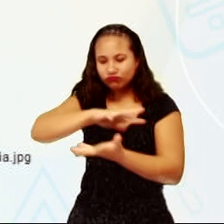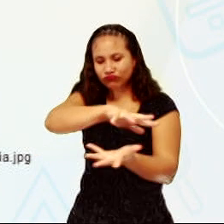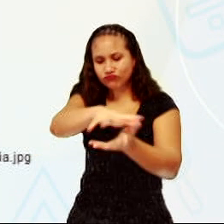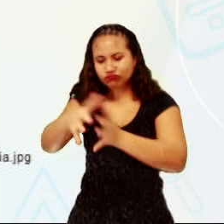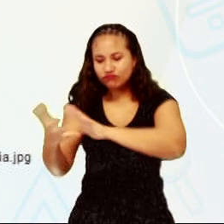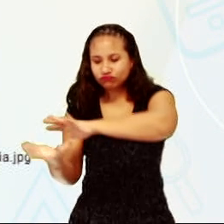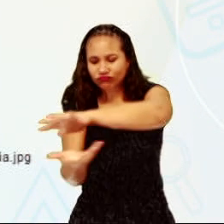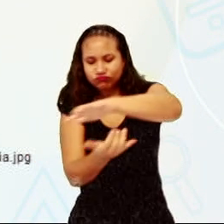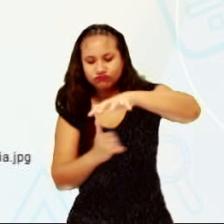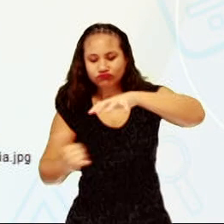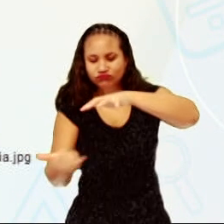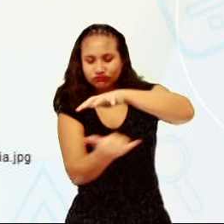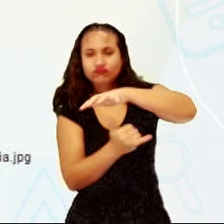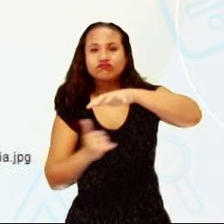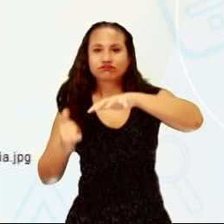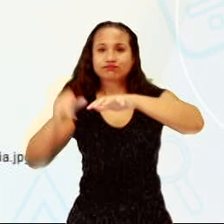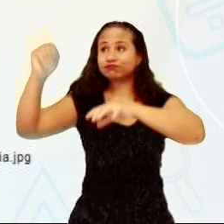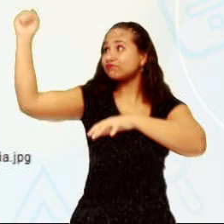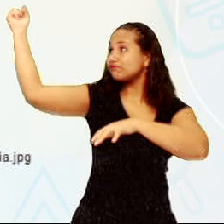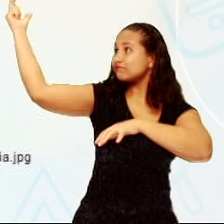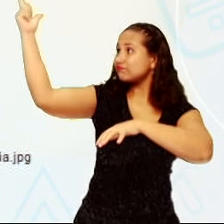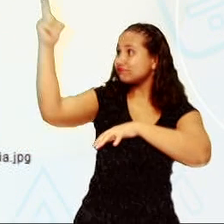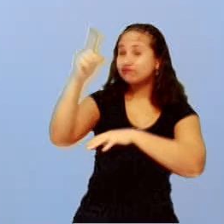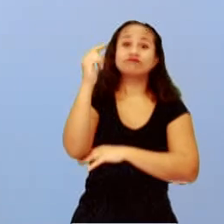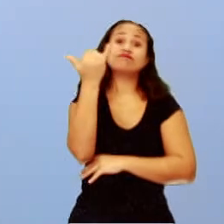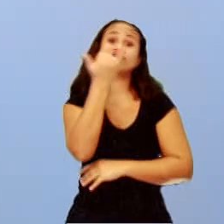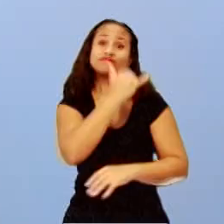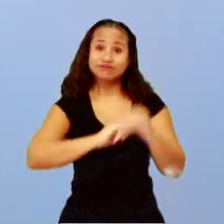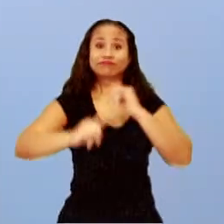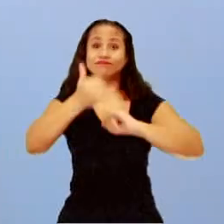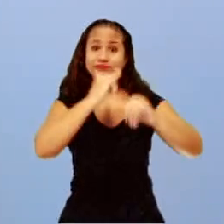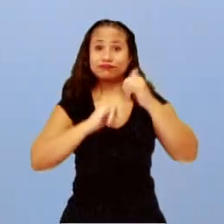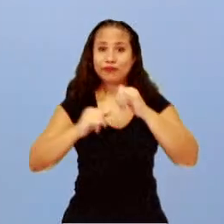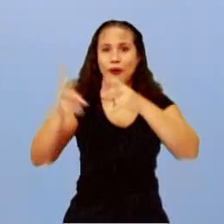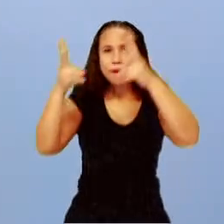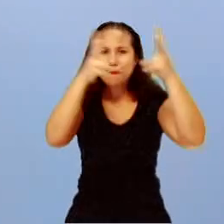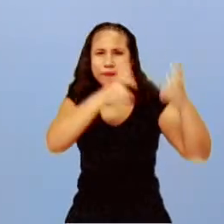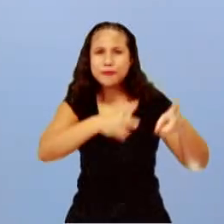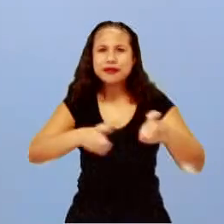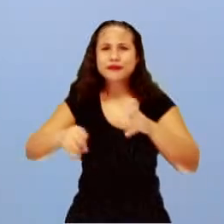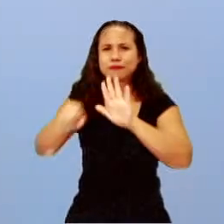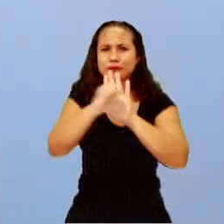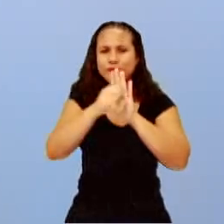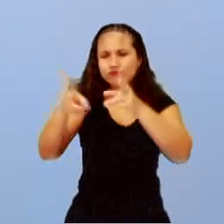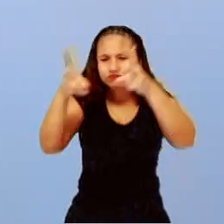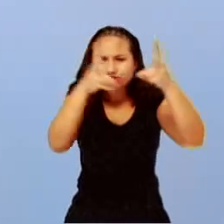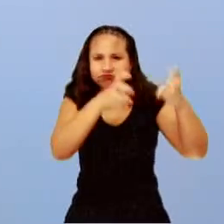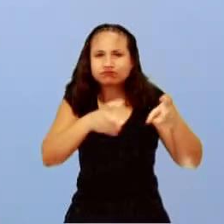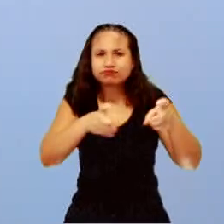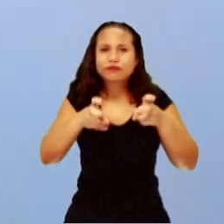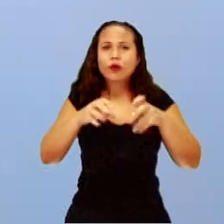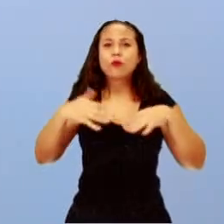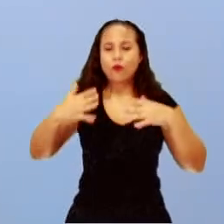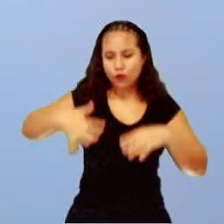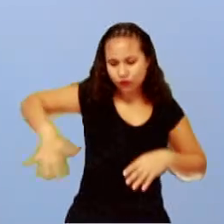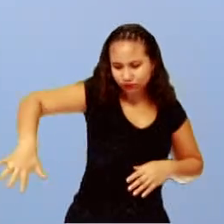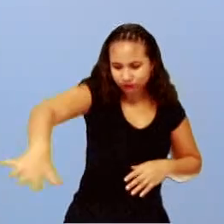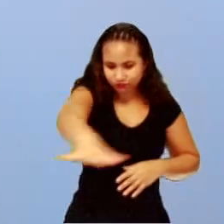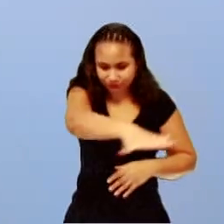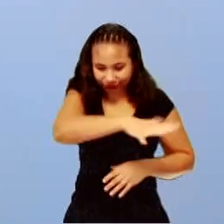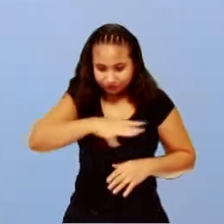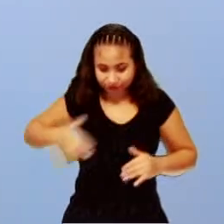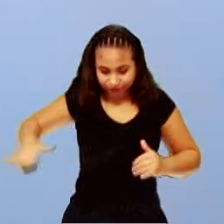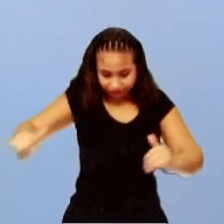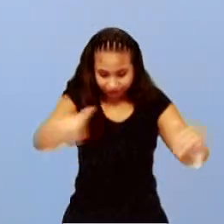geotérmica, energia solar. Você consegue perceber ou identificar a energia que está em nosso entorno? Não